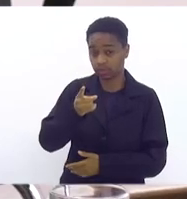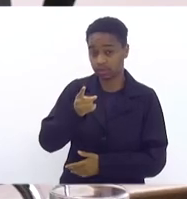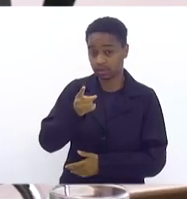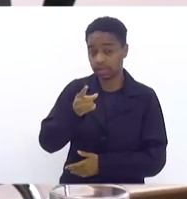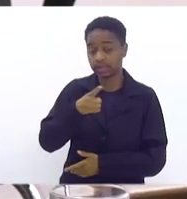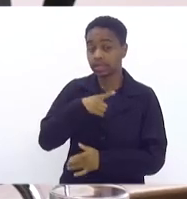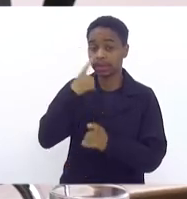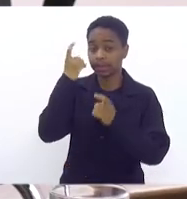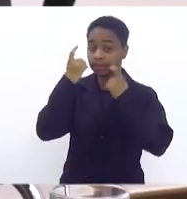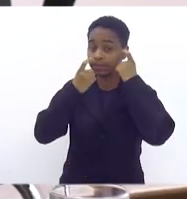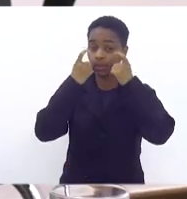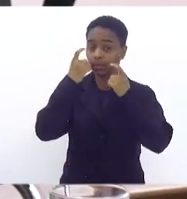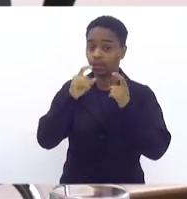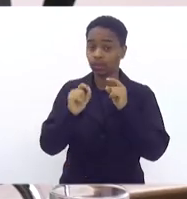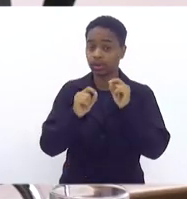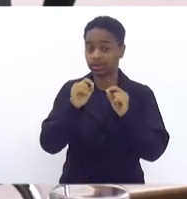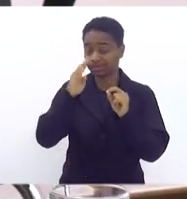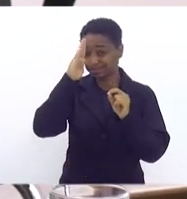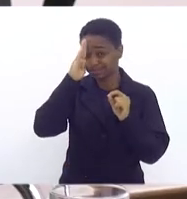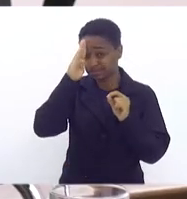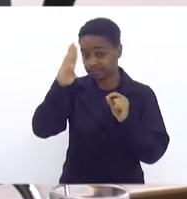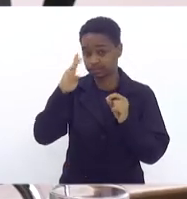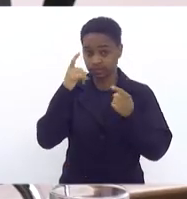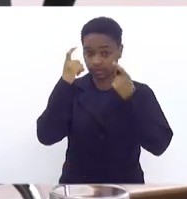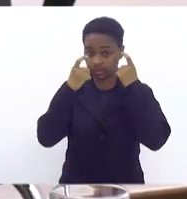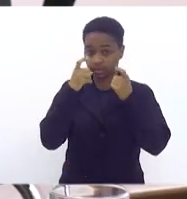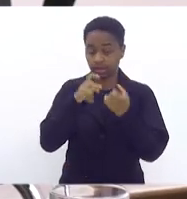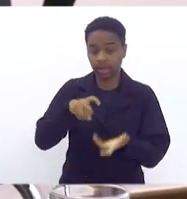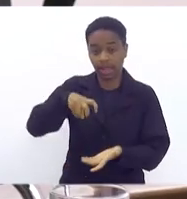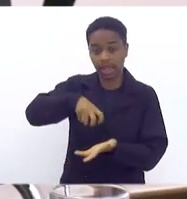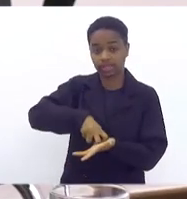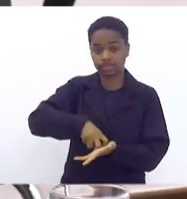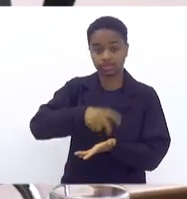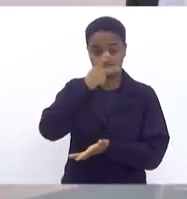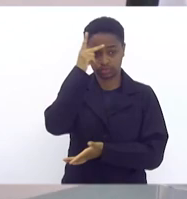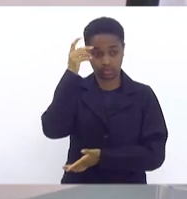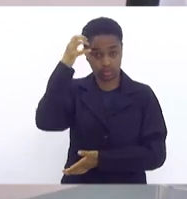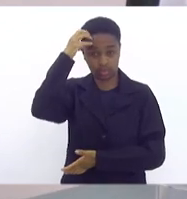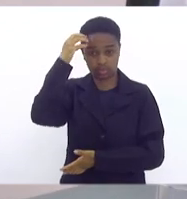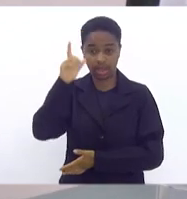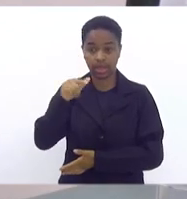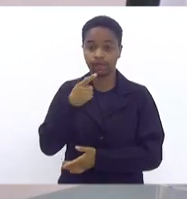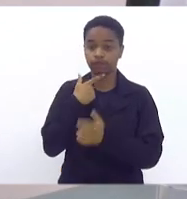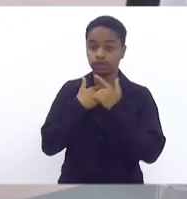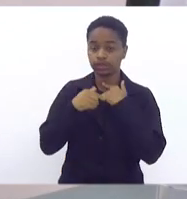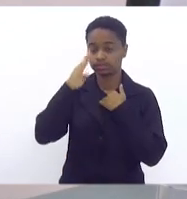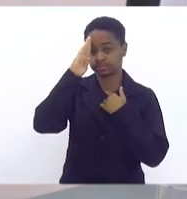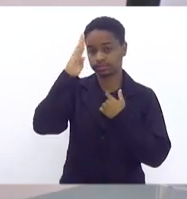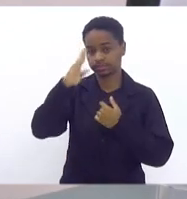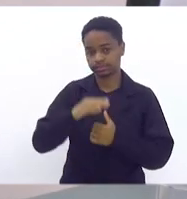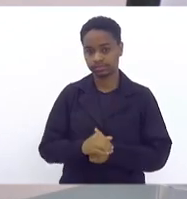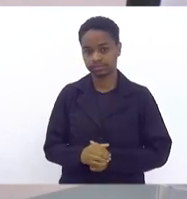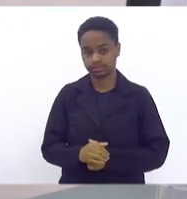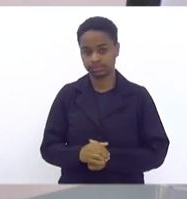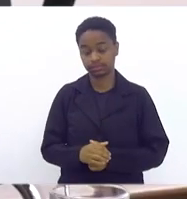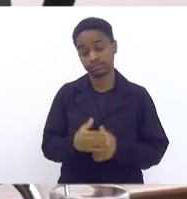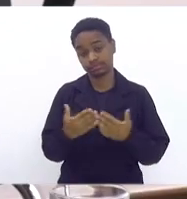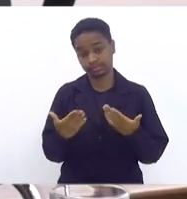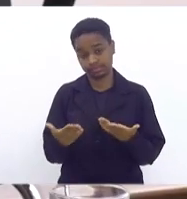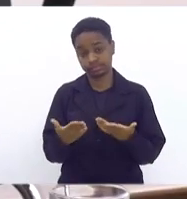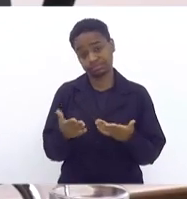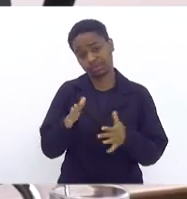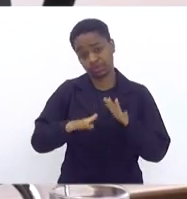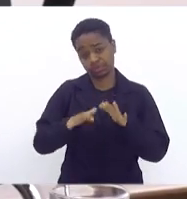se preocupa sobre a maneira com a punição dos culpados é o desejo mais forte dele intenso isso talvez seja